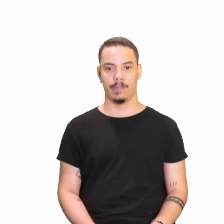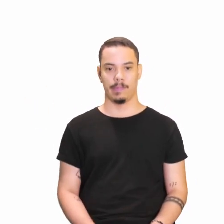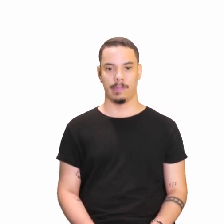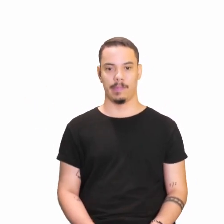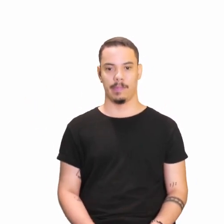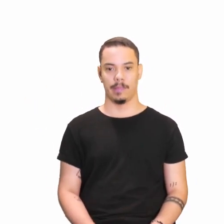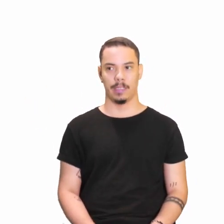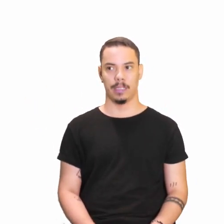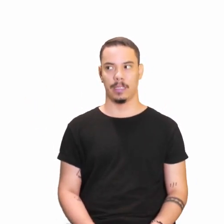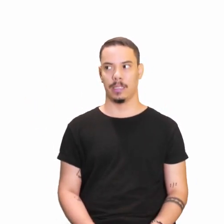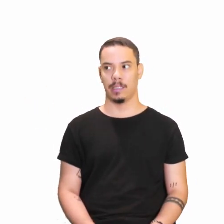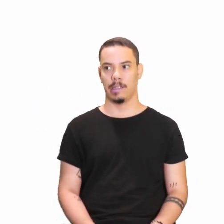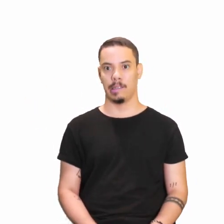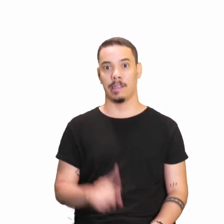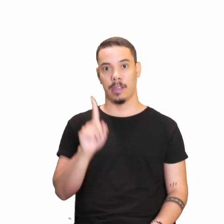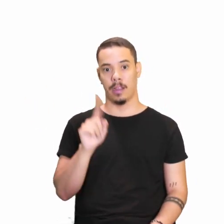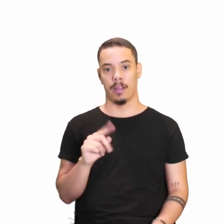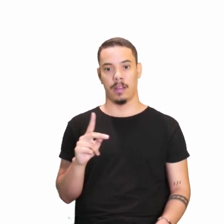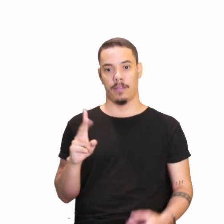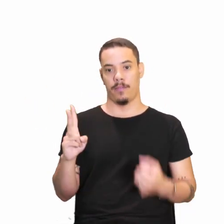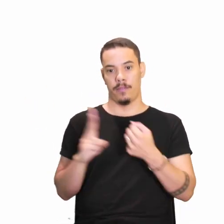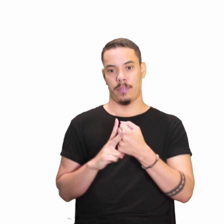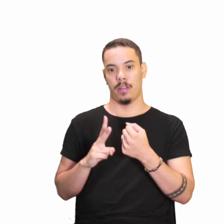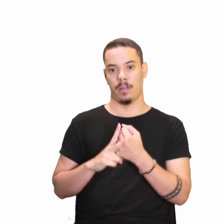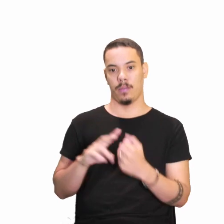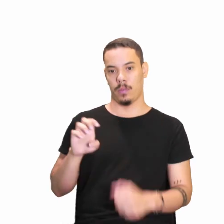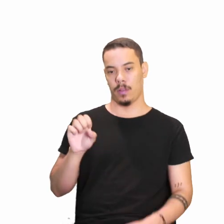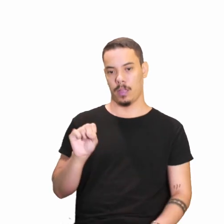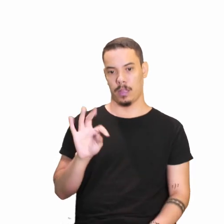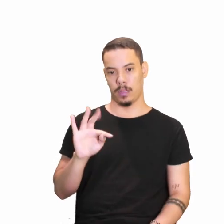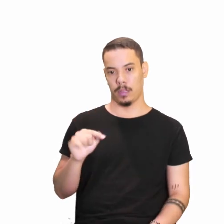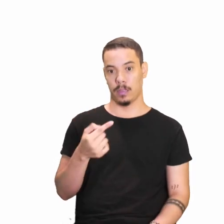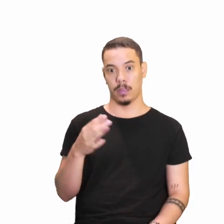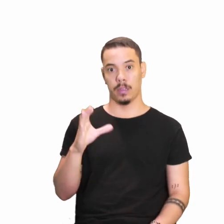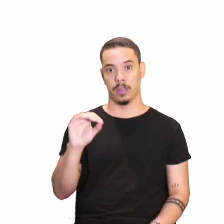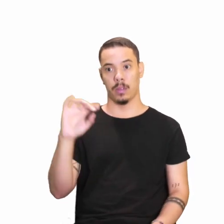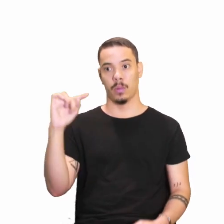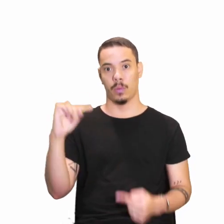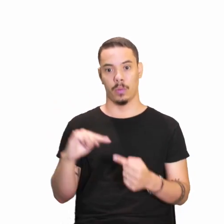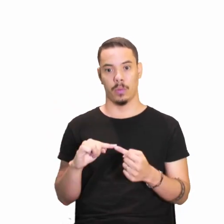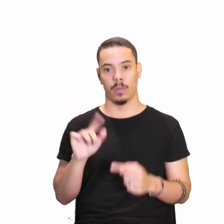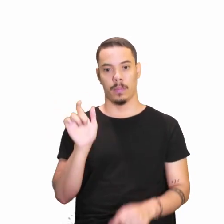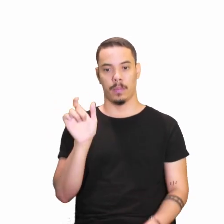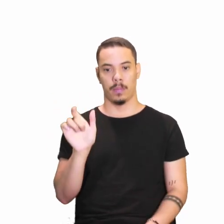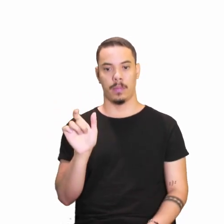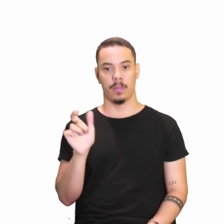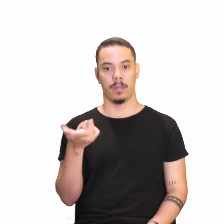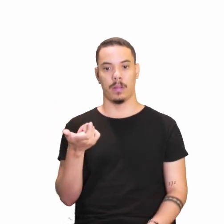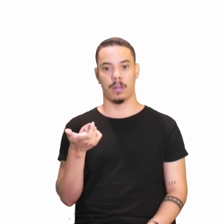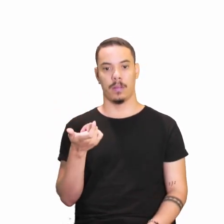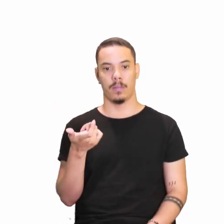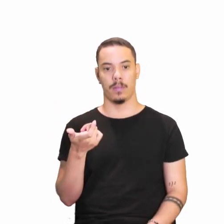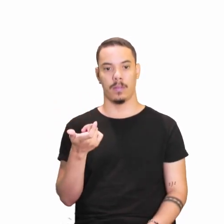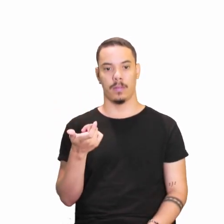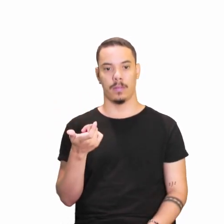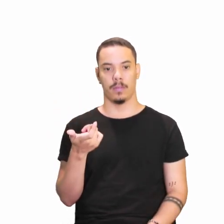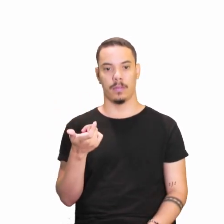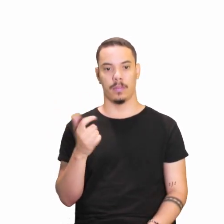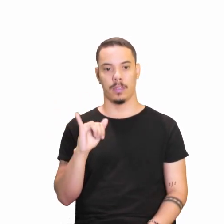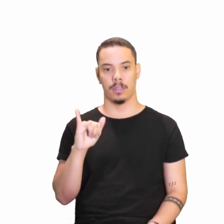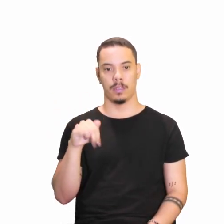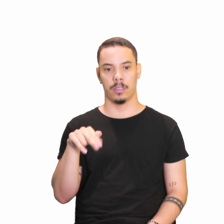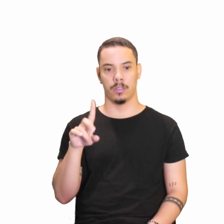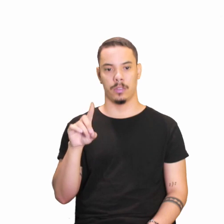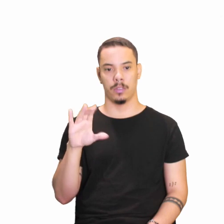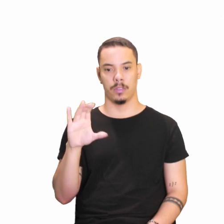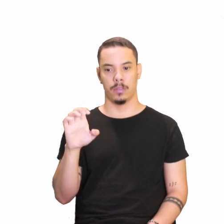o verbo. Então, ó, estão tá fazendo a concordância com quem? Com a palavra índice.